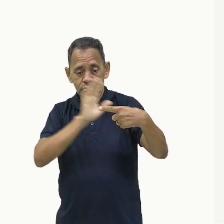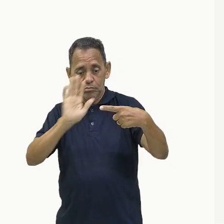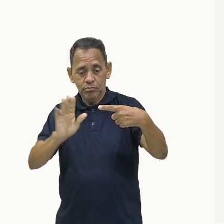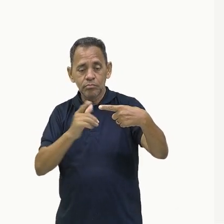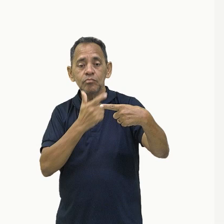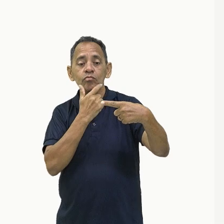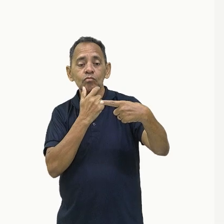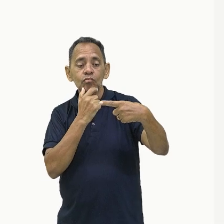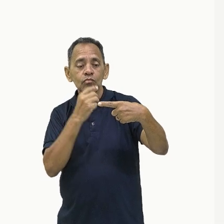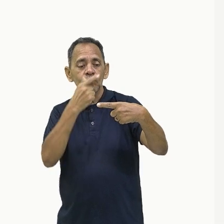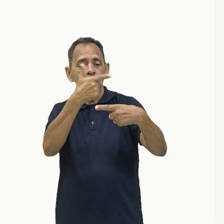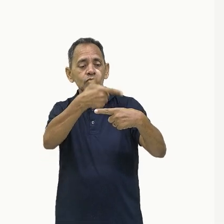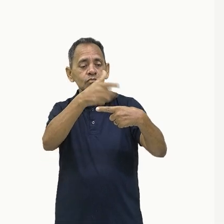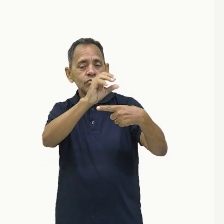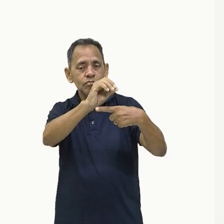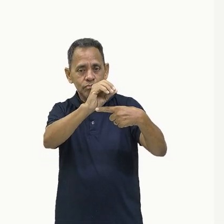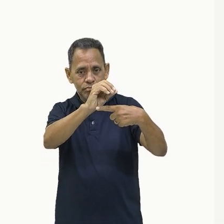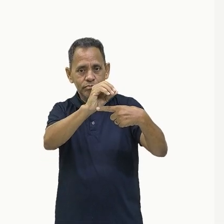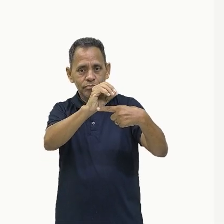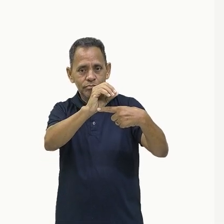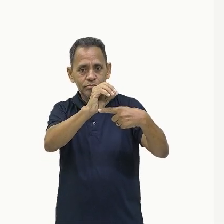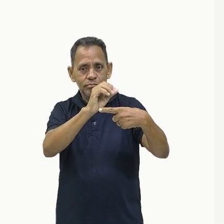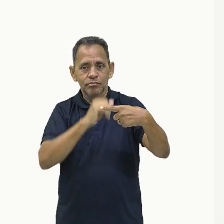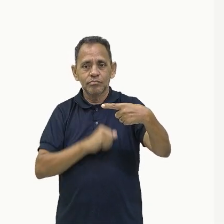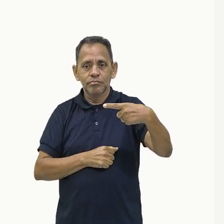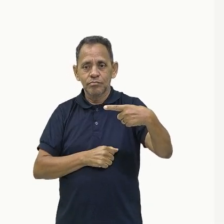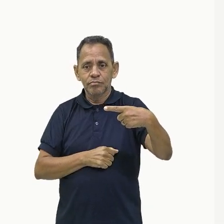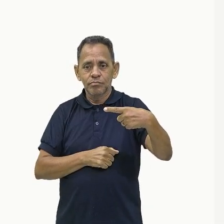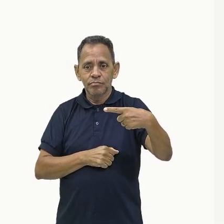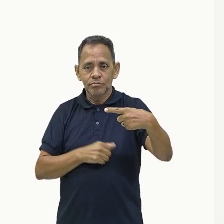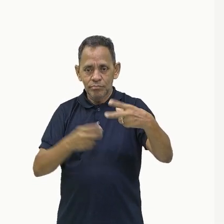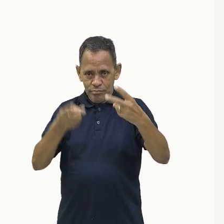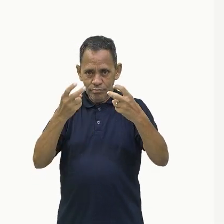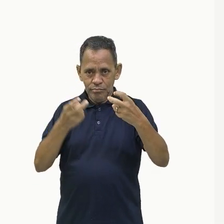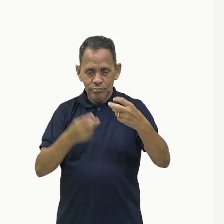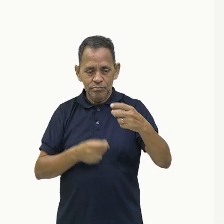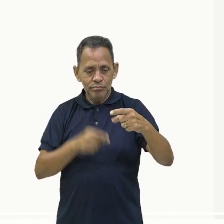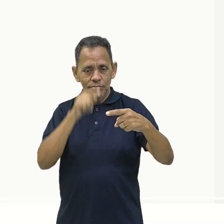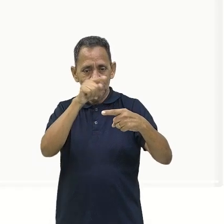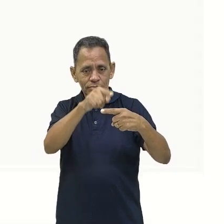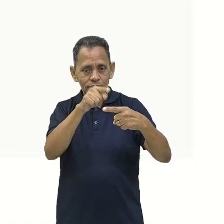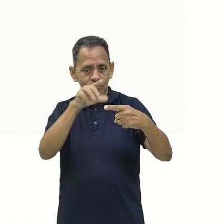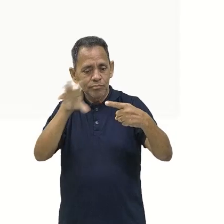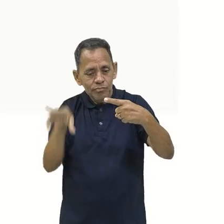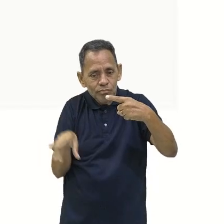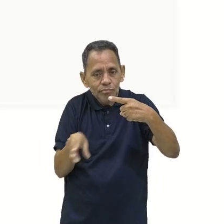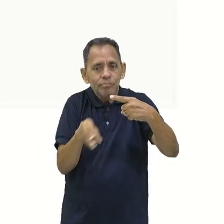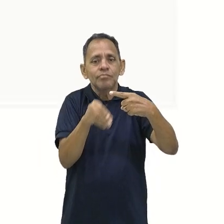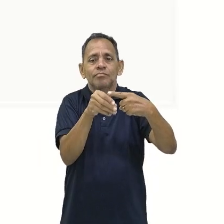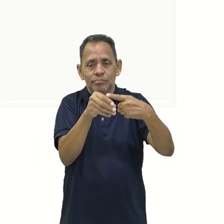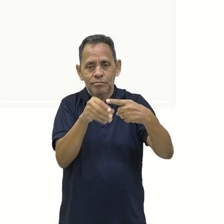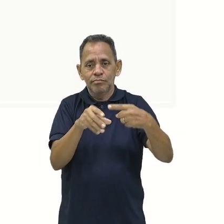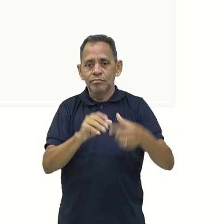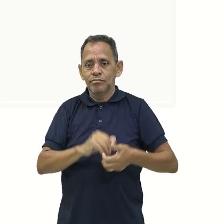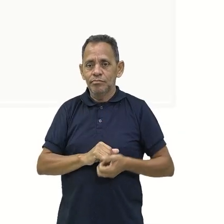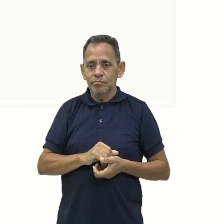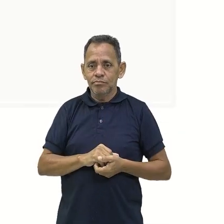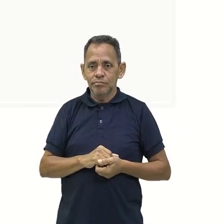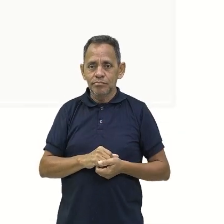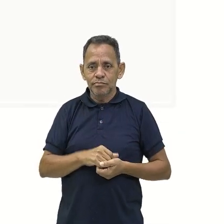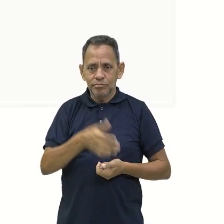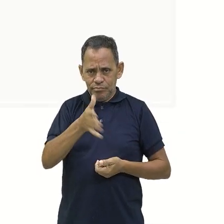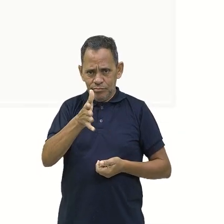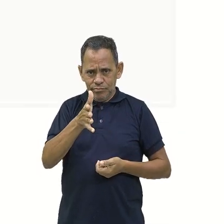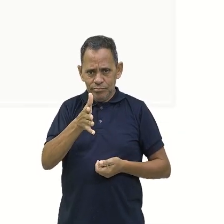veja que as frações, elas se complementam, tá? Nós já vimos esse conceito, mas nunca é